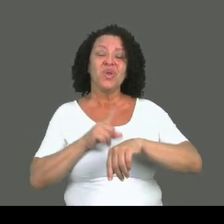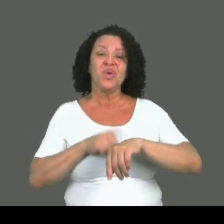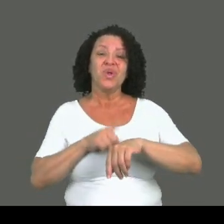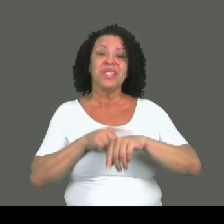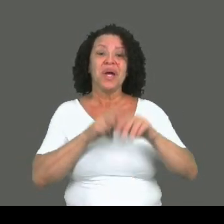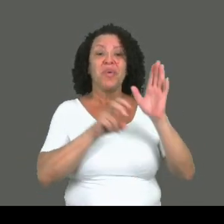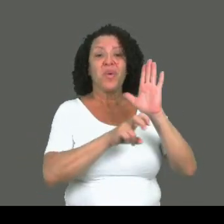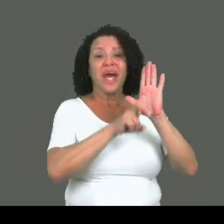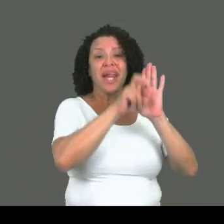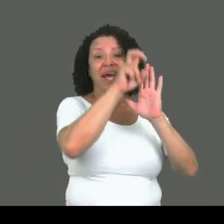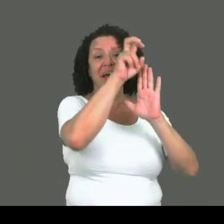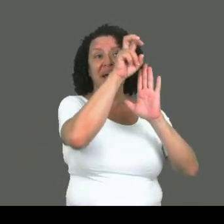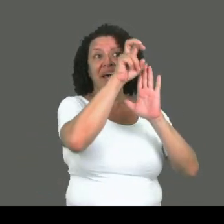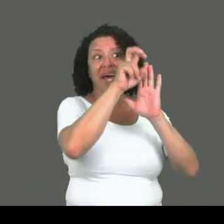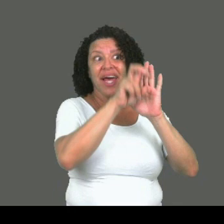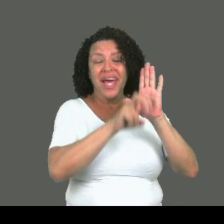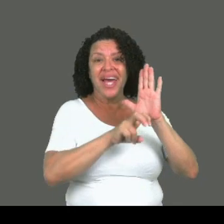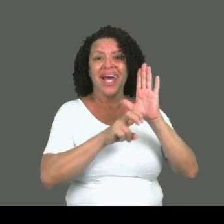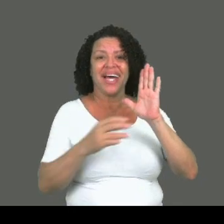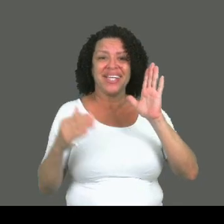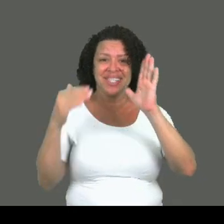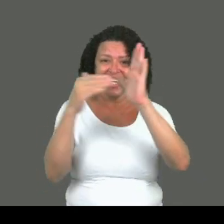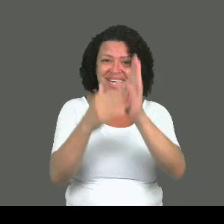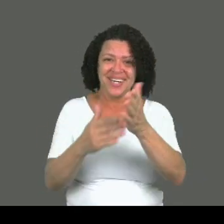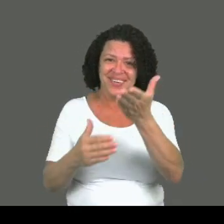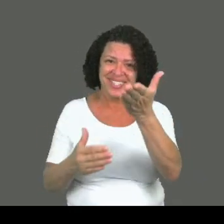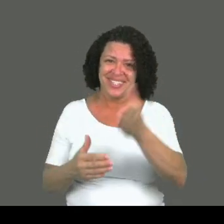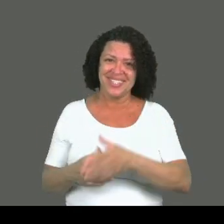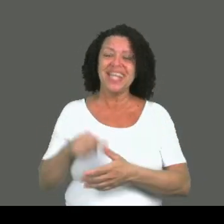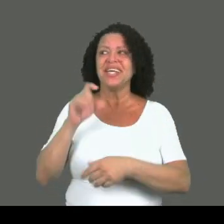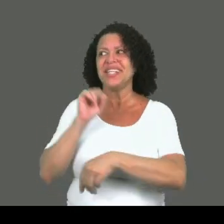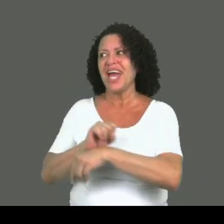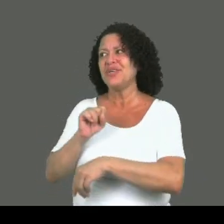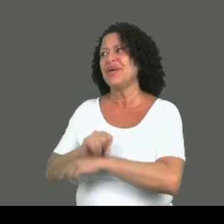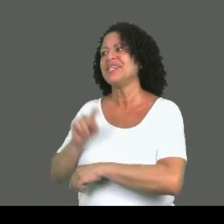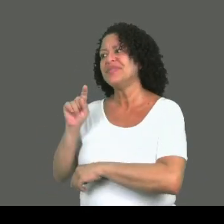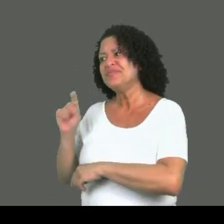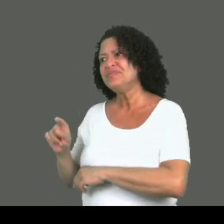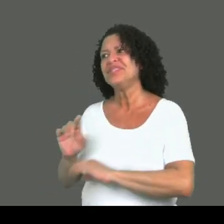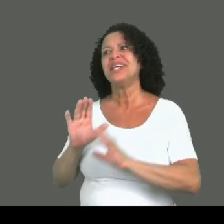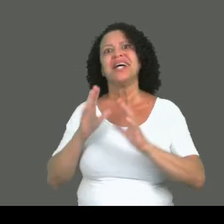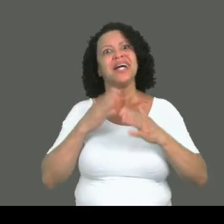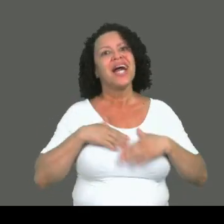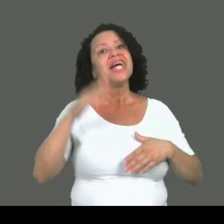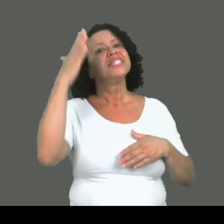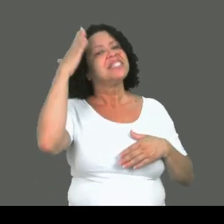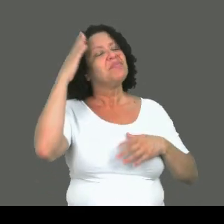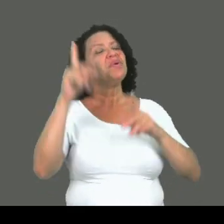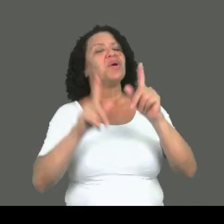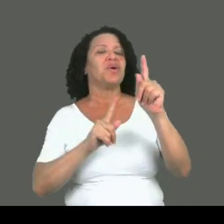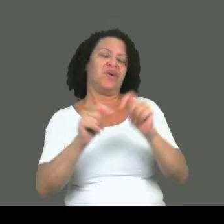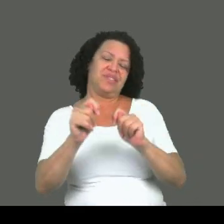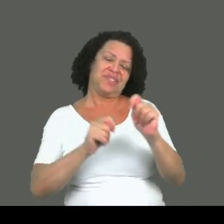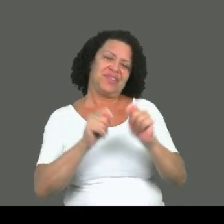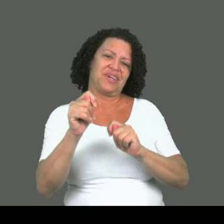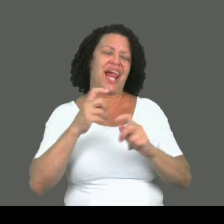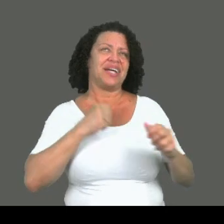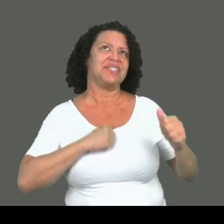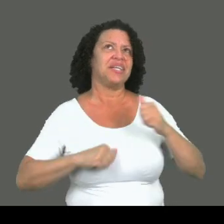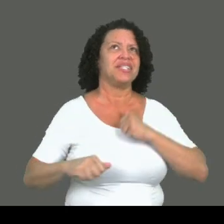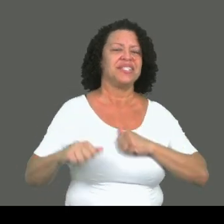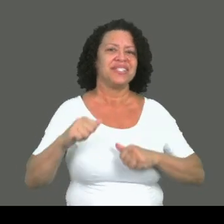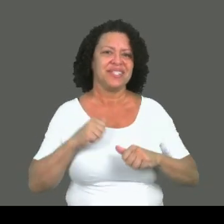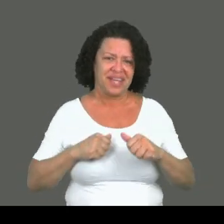que o elevador leva para chegar até a gente, né? Então realmente a gente tem que é saber controlar essa